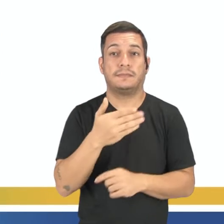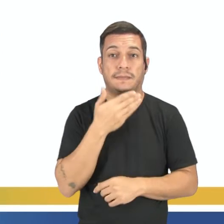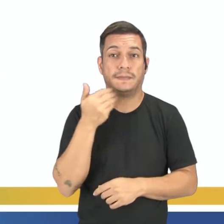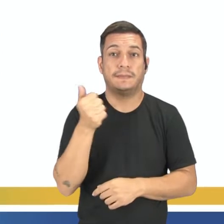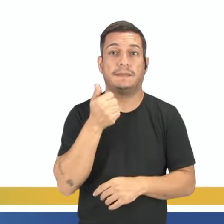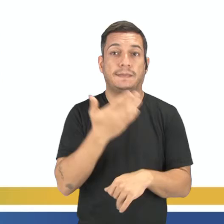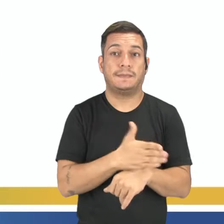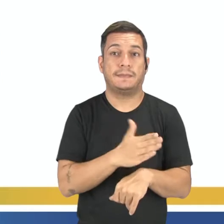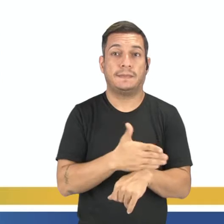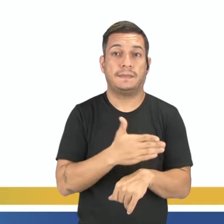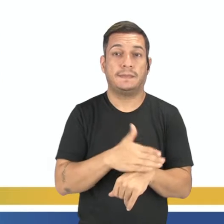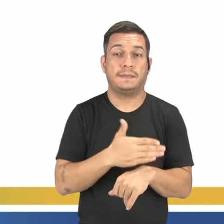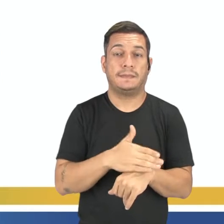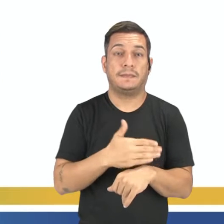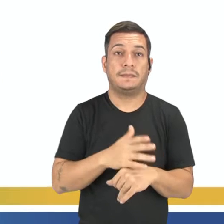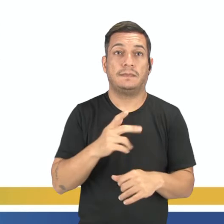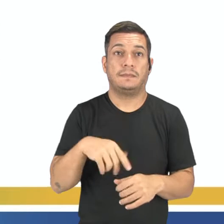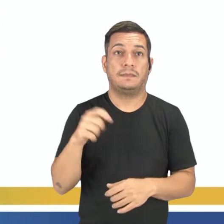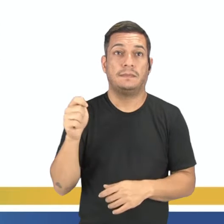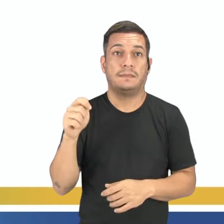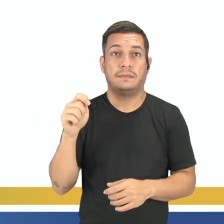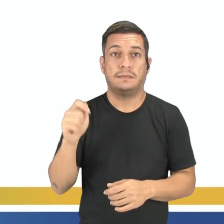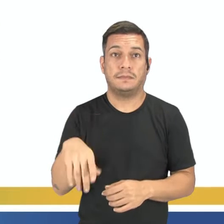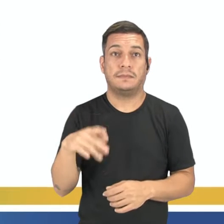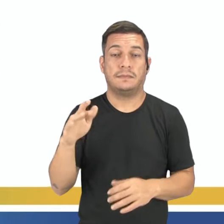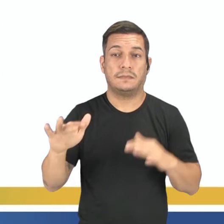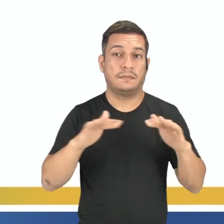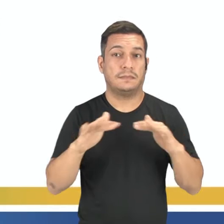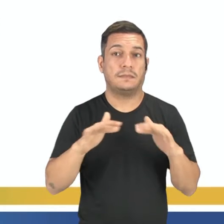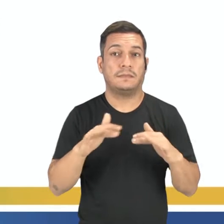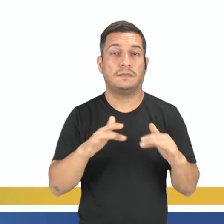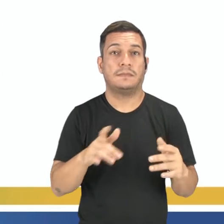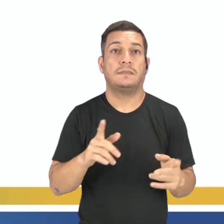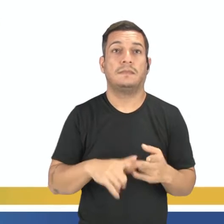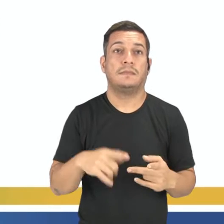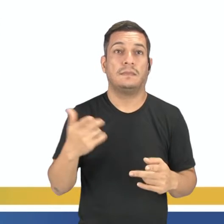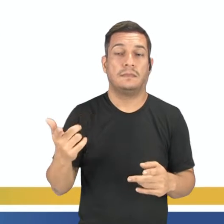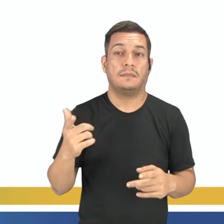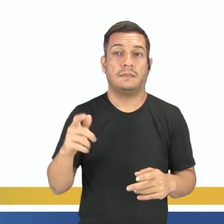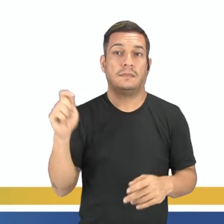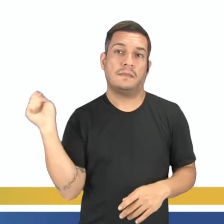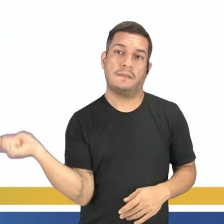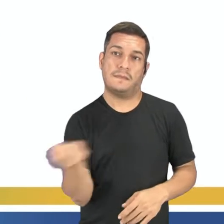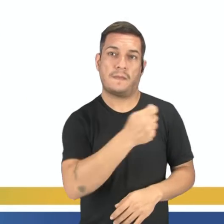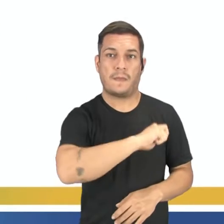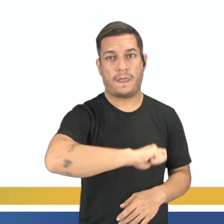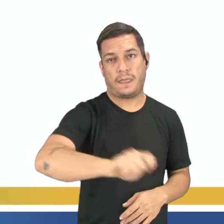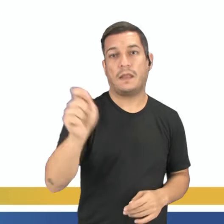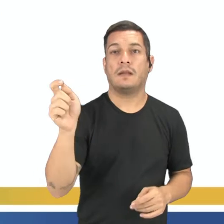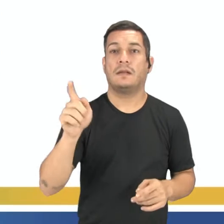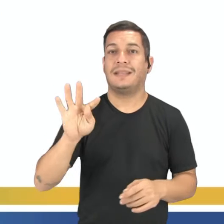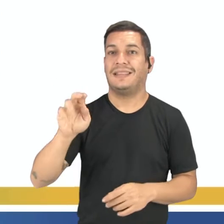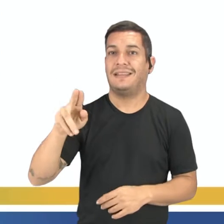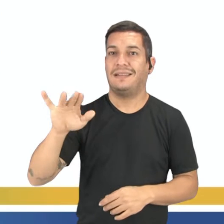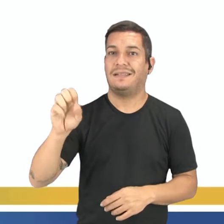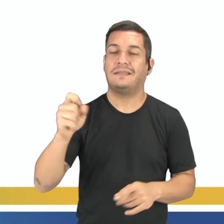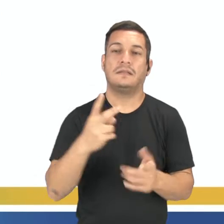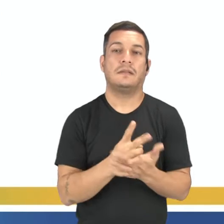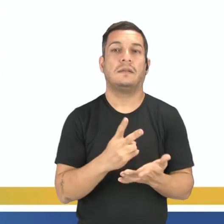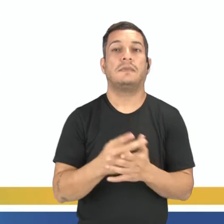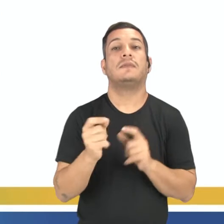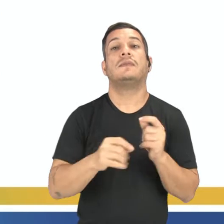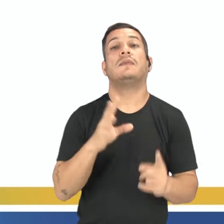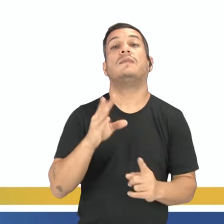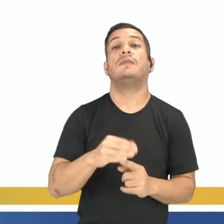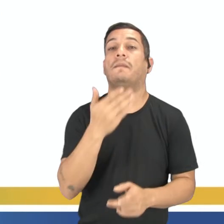do treinamento de atletas de tênis, tá? Dos movimentos, dos arremessos, dos saques, sempre trabalhando na